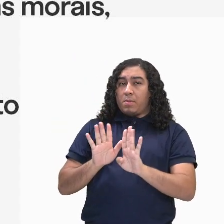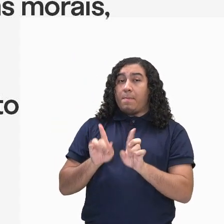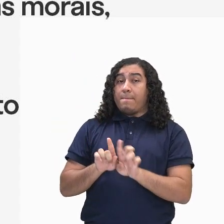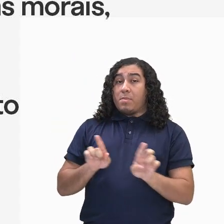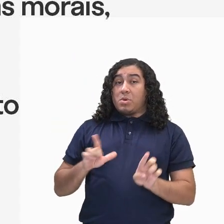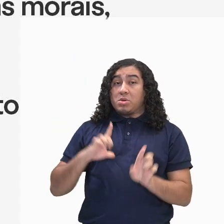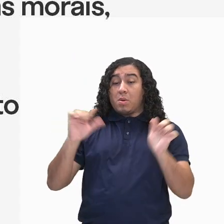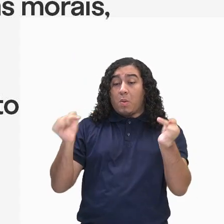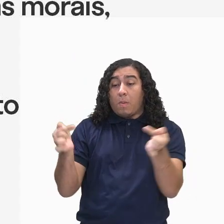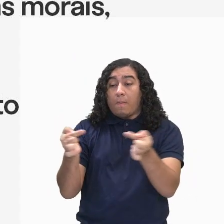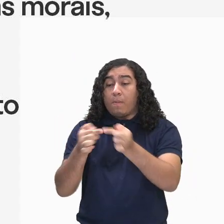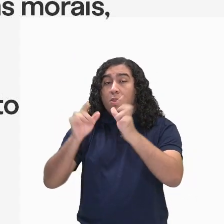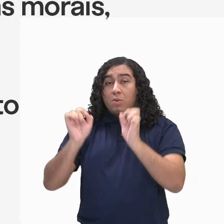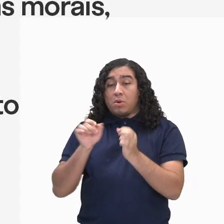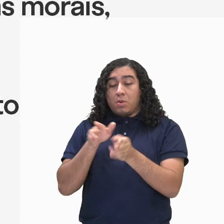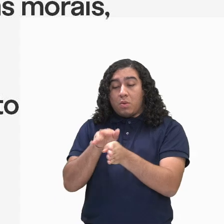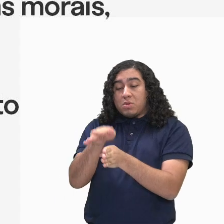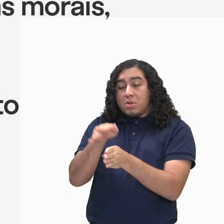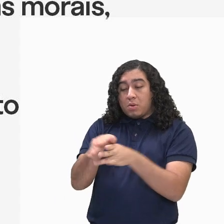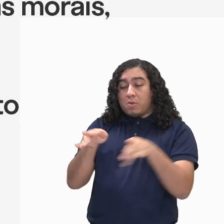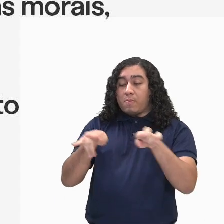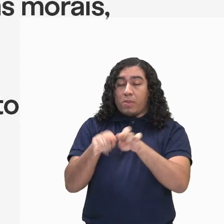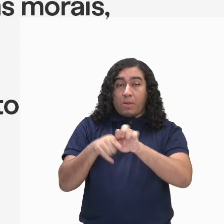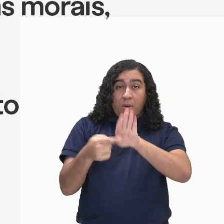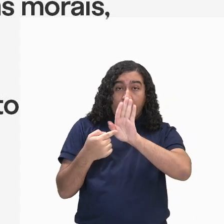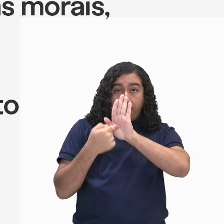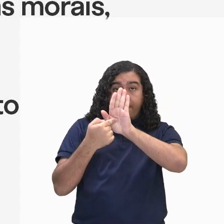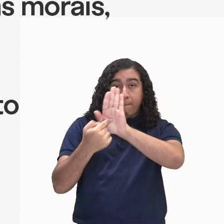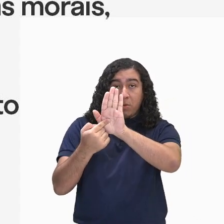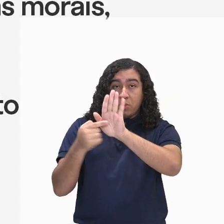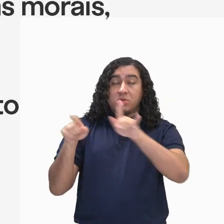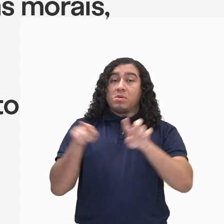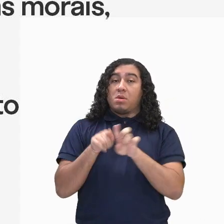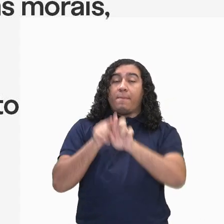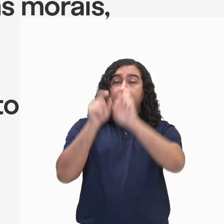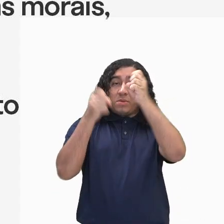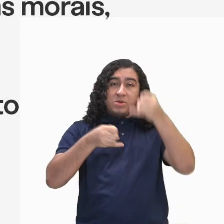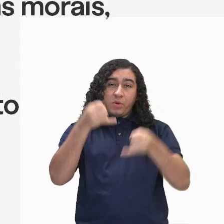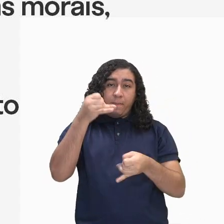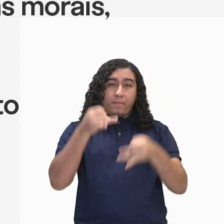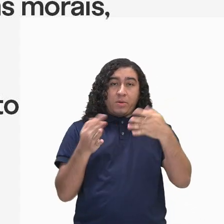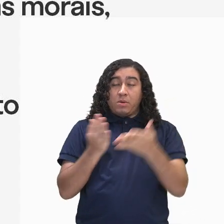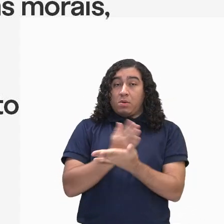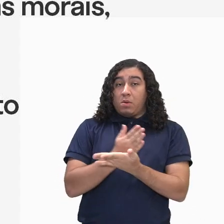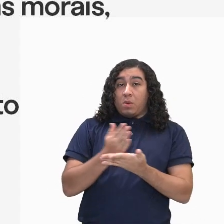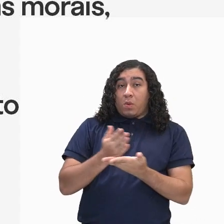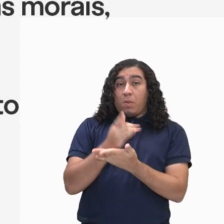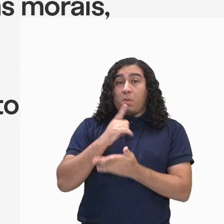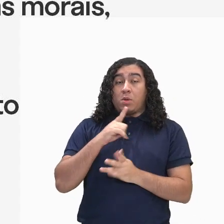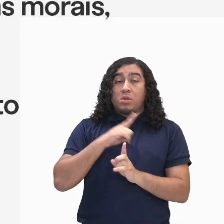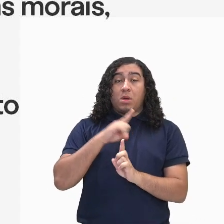de orientar, apresentar, explicar dimensões específicas da vida